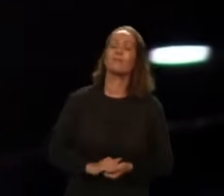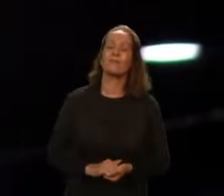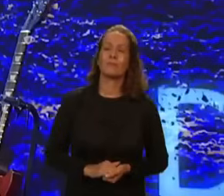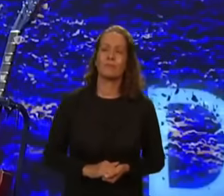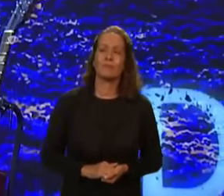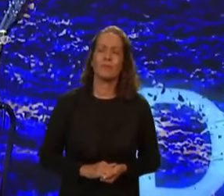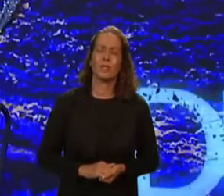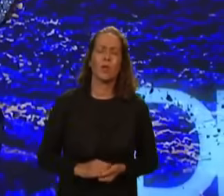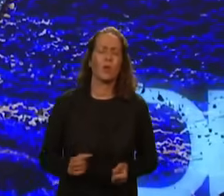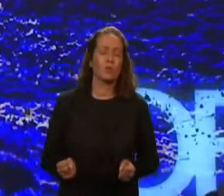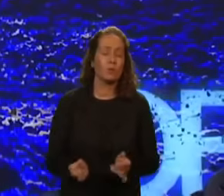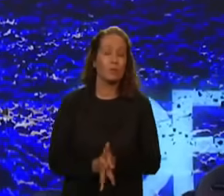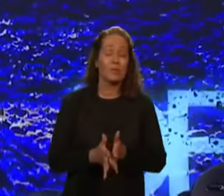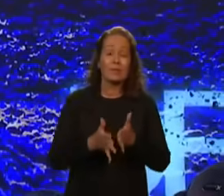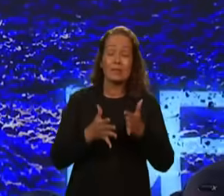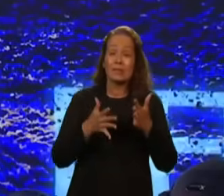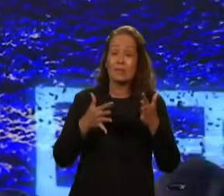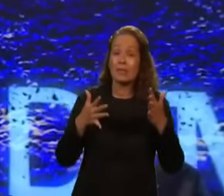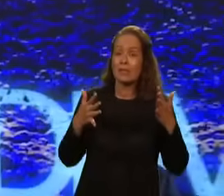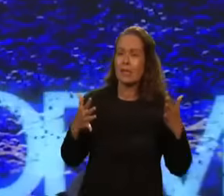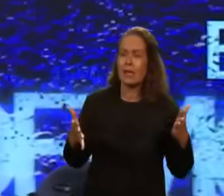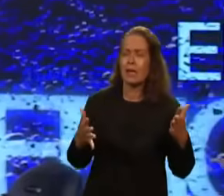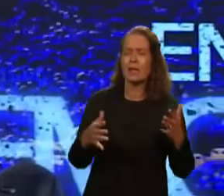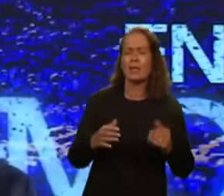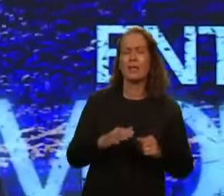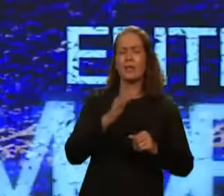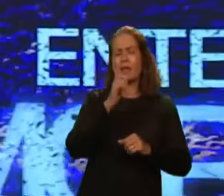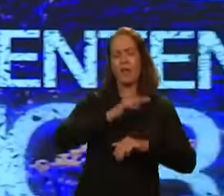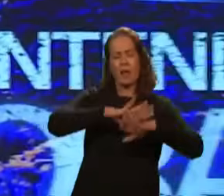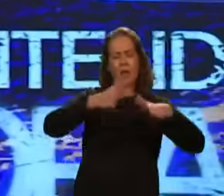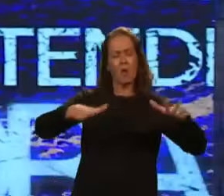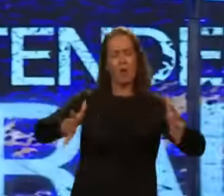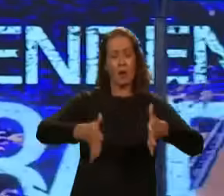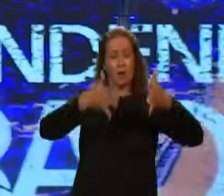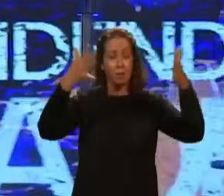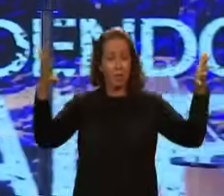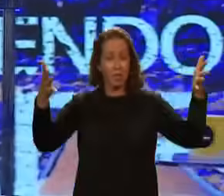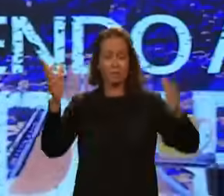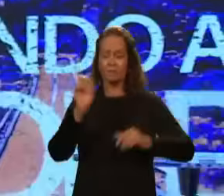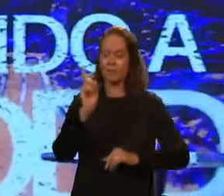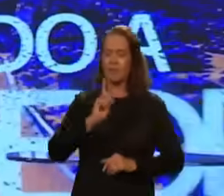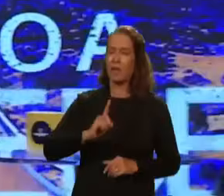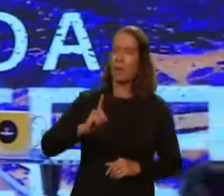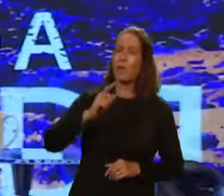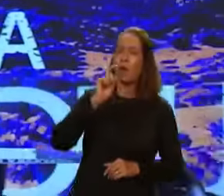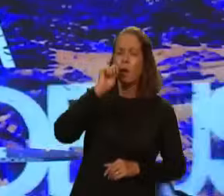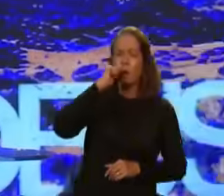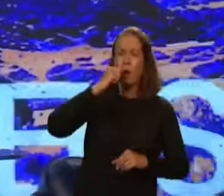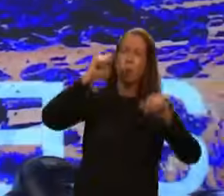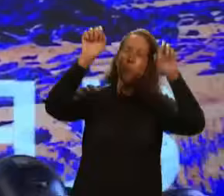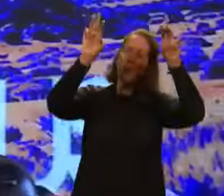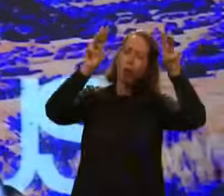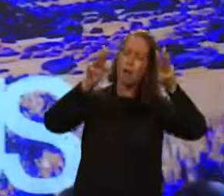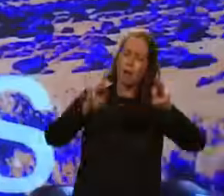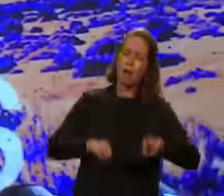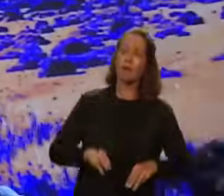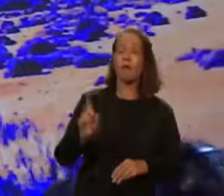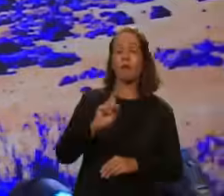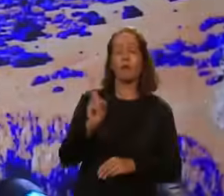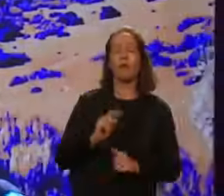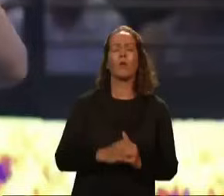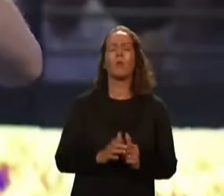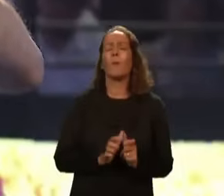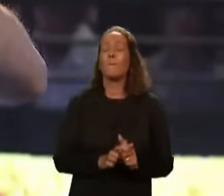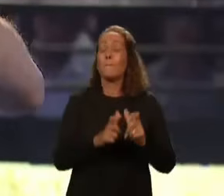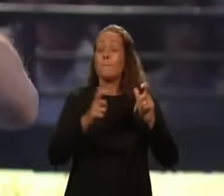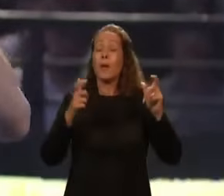O maior milagre da Bíblia, gente, não é mar abrir, não é pão chover do céu. O maior milagre da Bíblia, considerado por